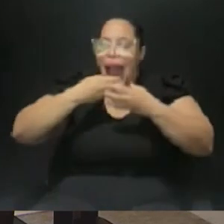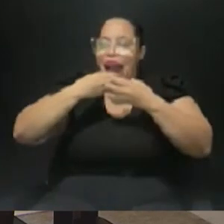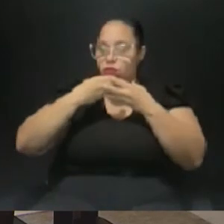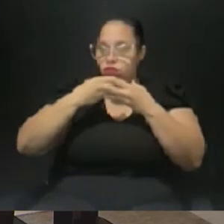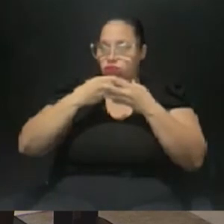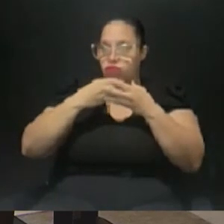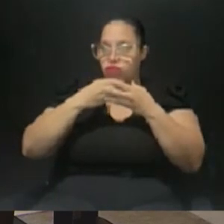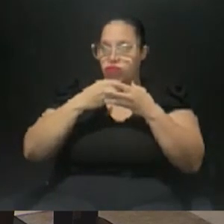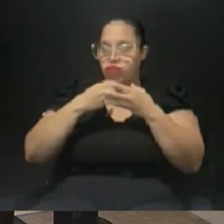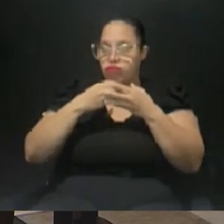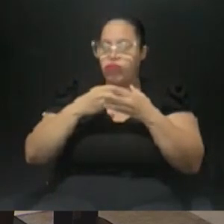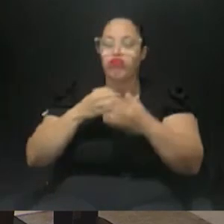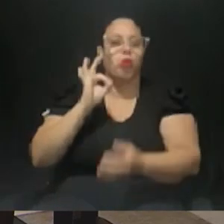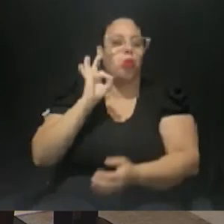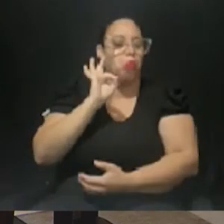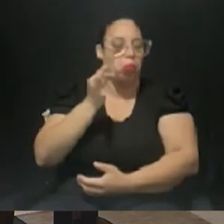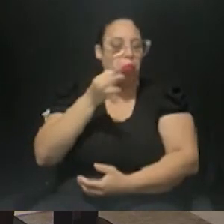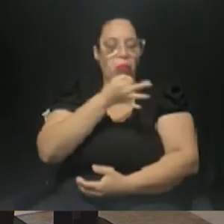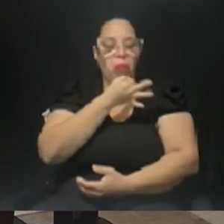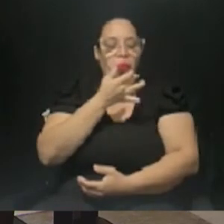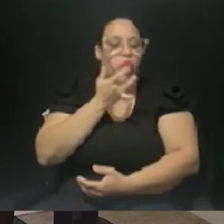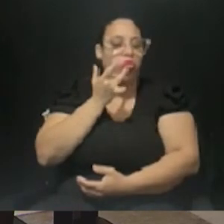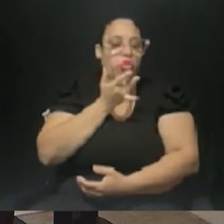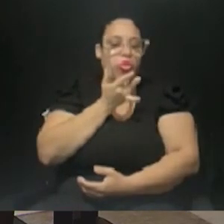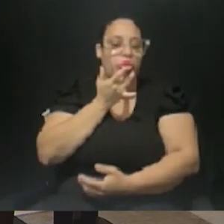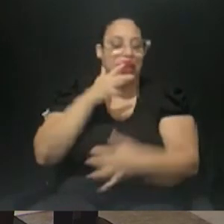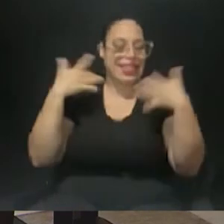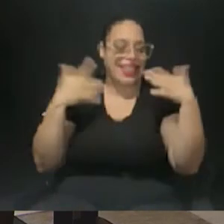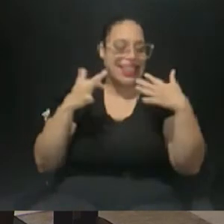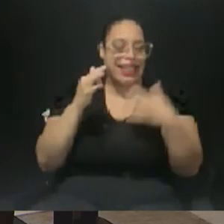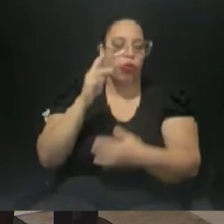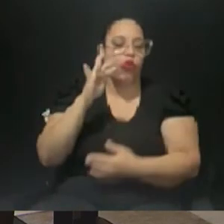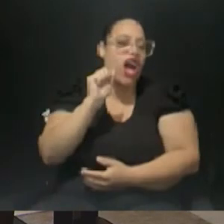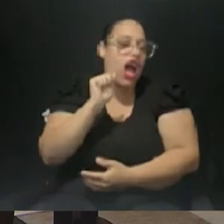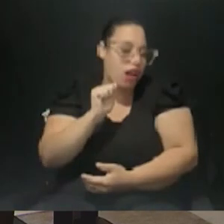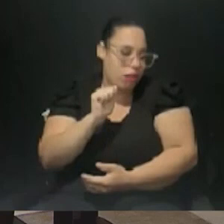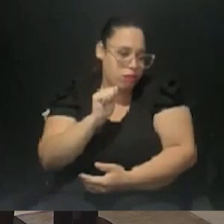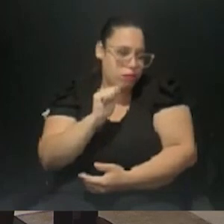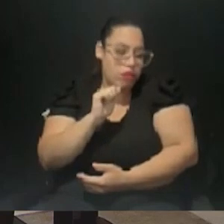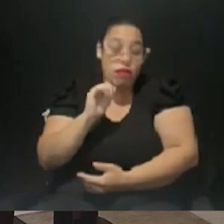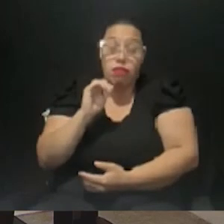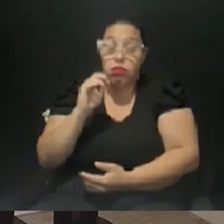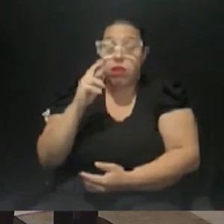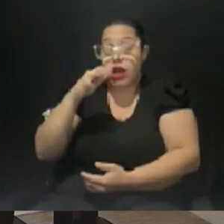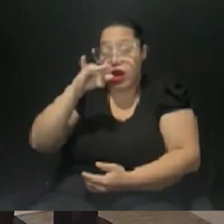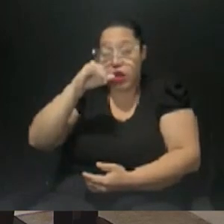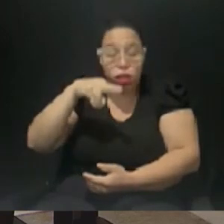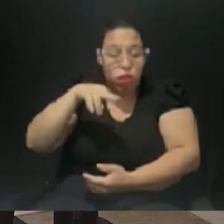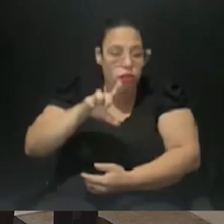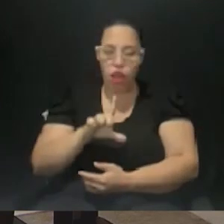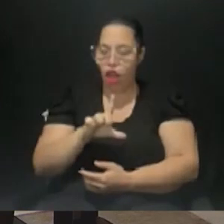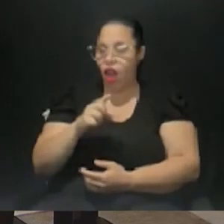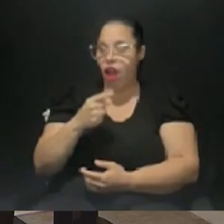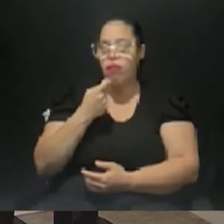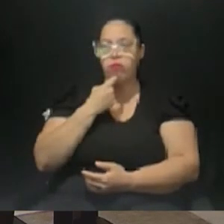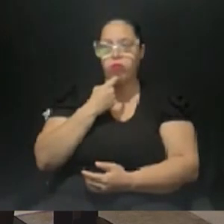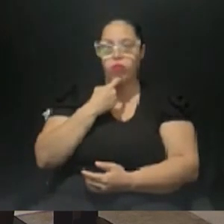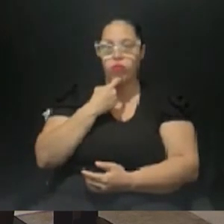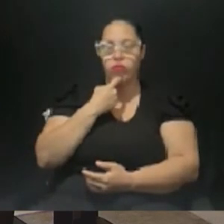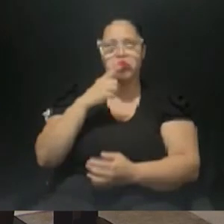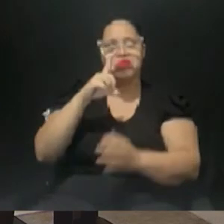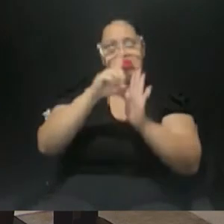Assim, o Faca se tornou o bar mais tradicional da cidade de Campinas entre as décadas de 60